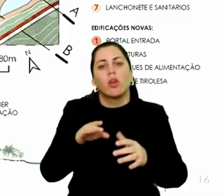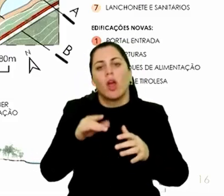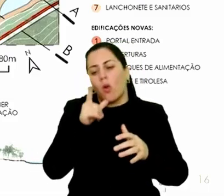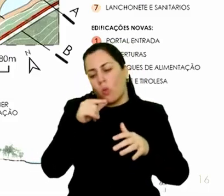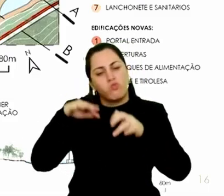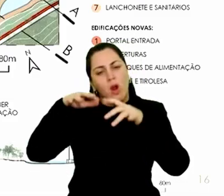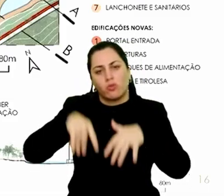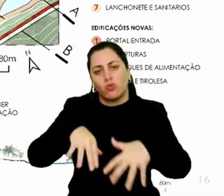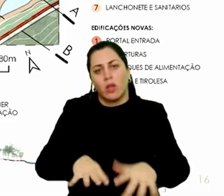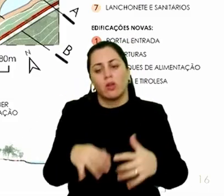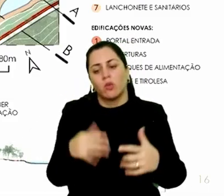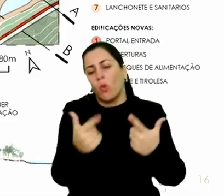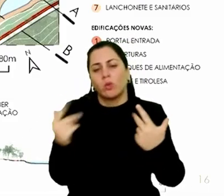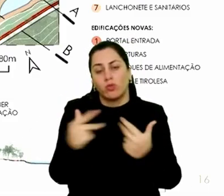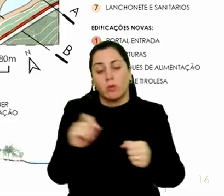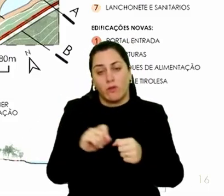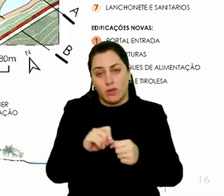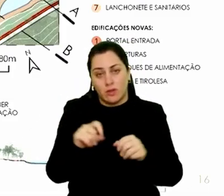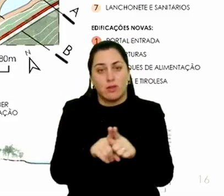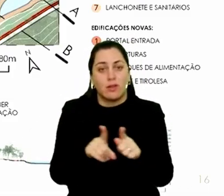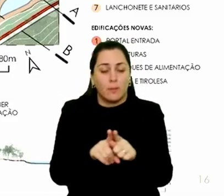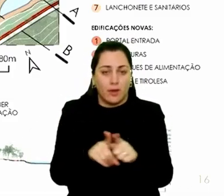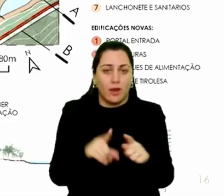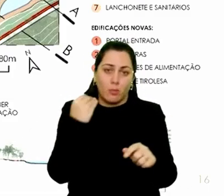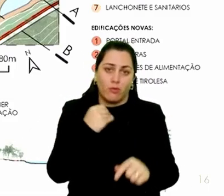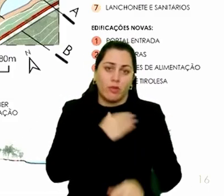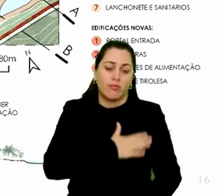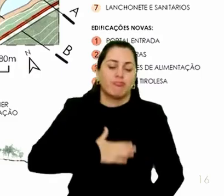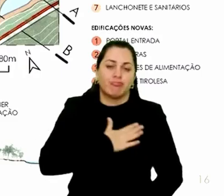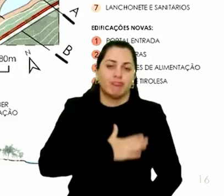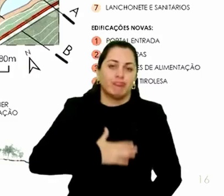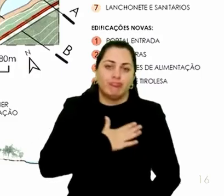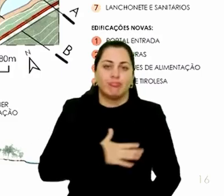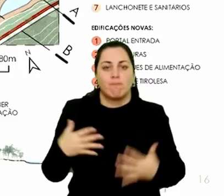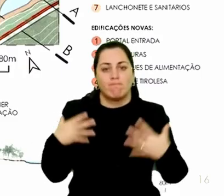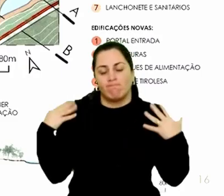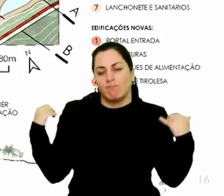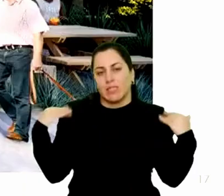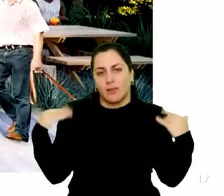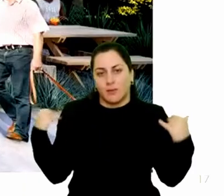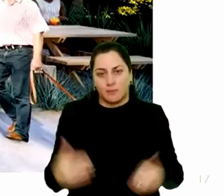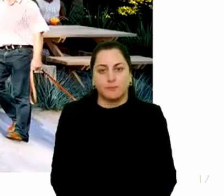outras atividades ao longo desse percurso para que se torne prazeroso esse passeio.